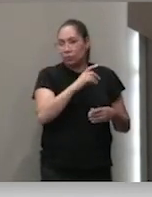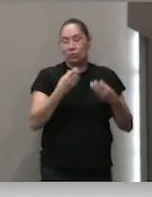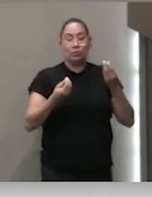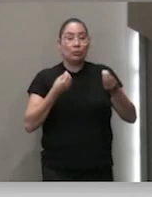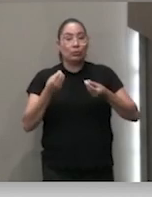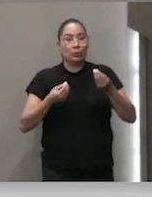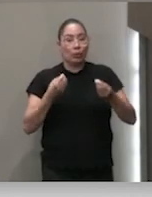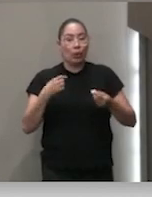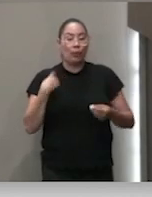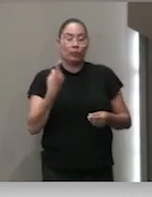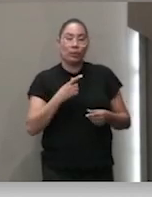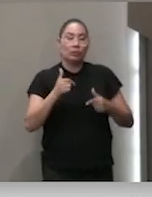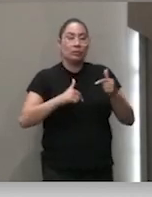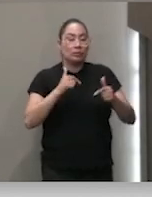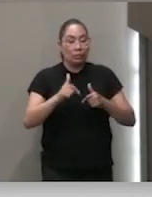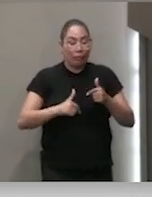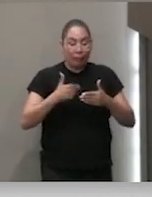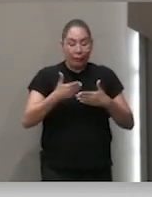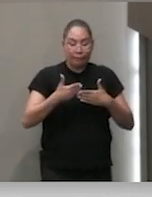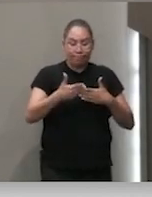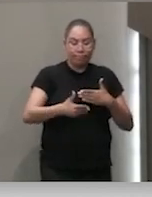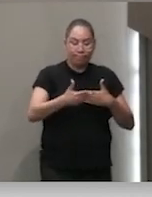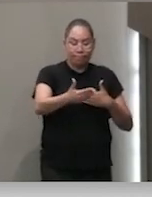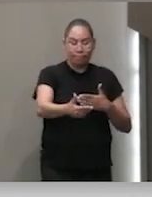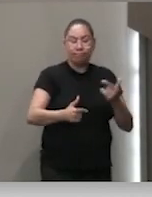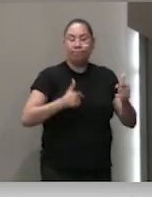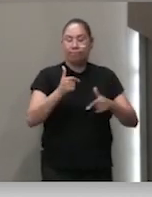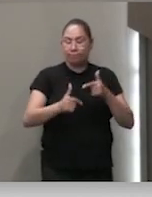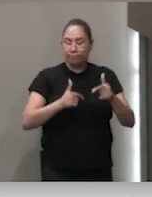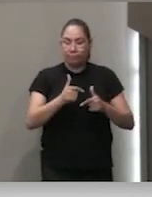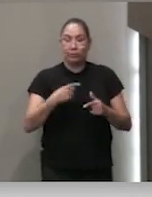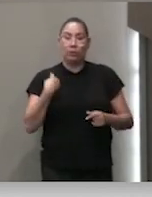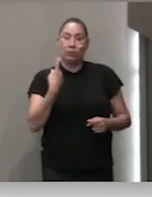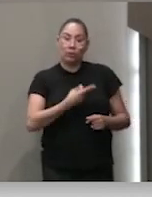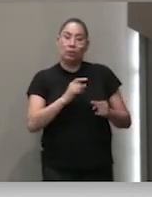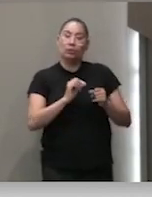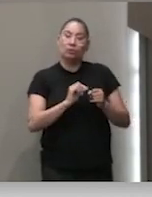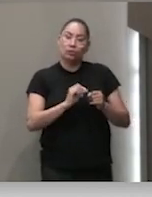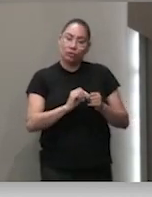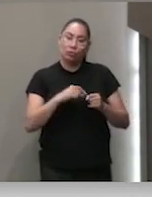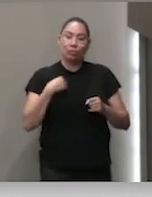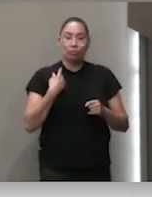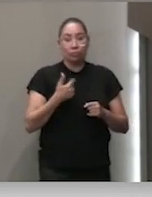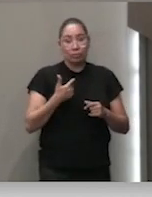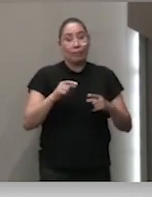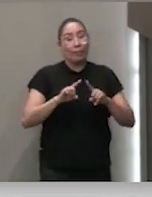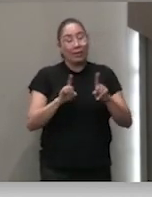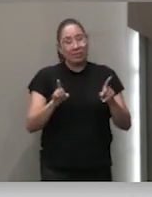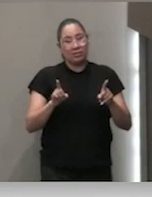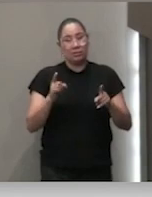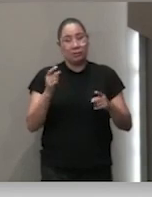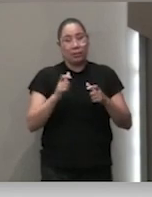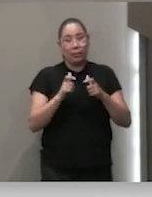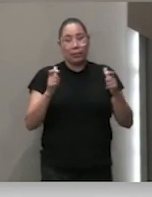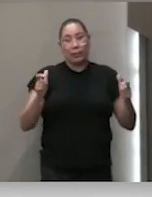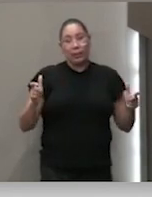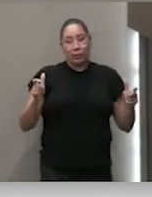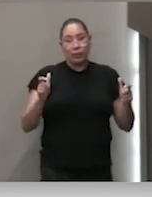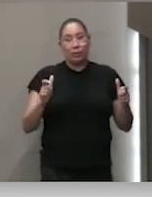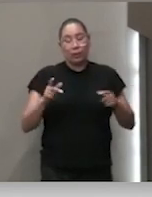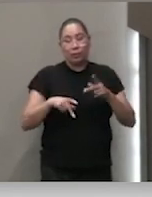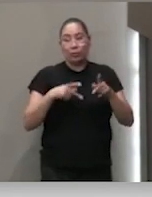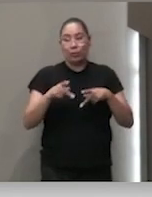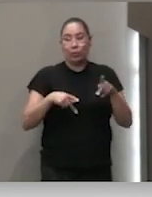gente tem trabalho pela frente, tem trabalhado, e nós fizemos o nosso trabalho, porém, né, a maioria, né,